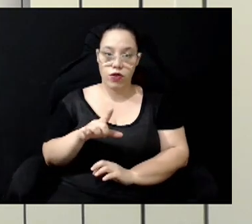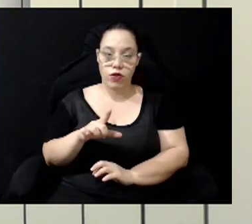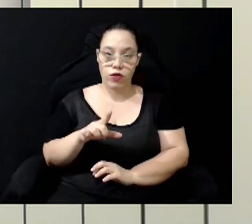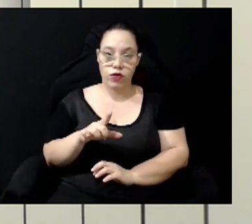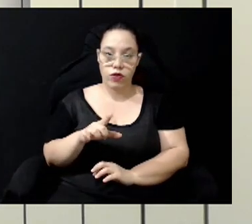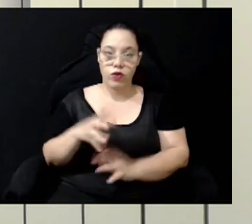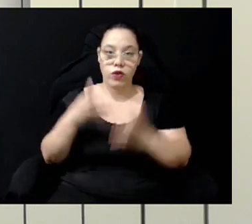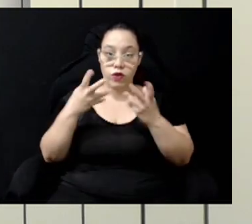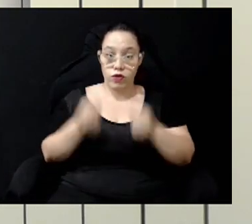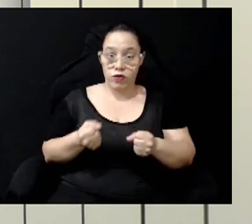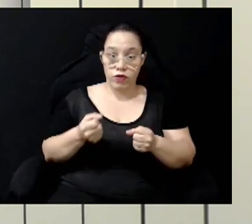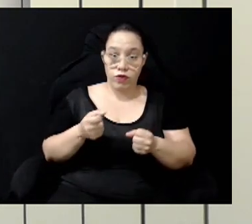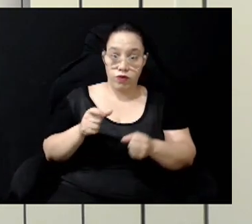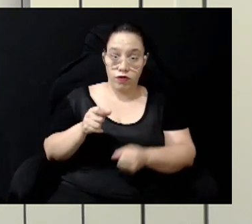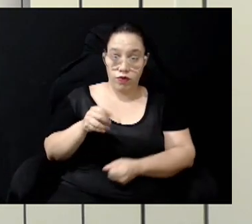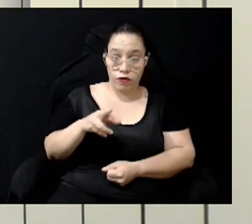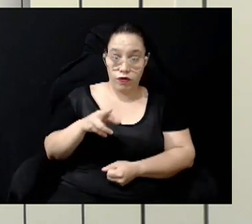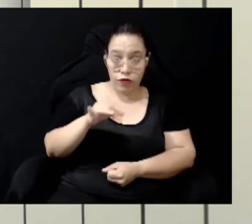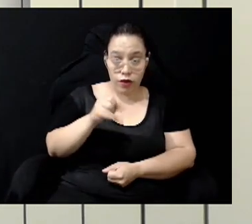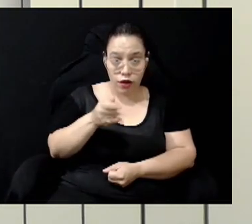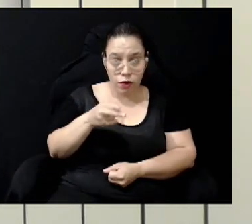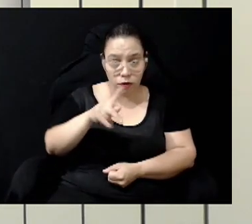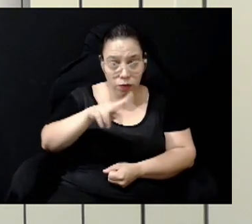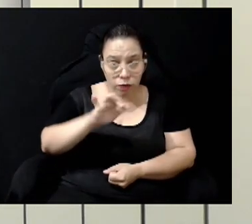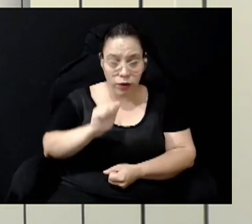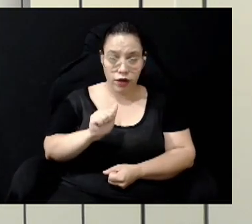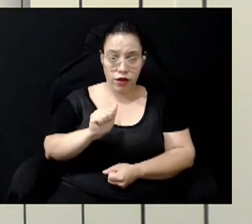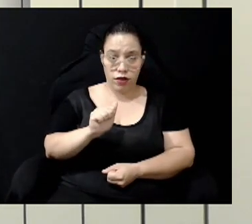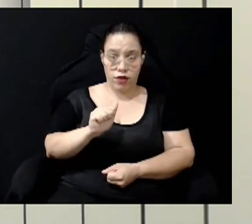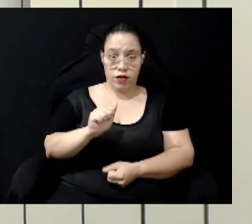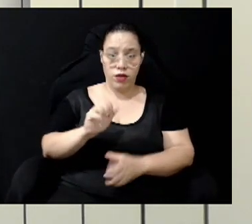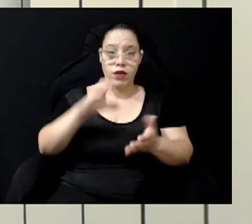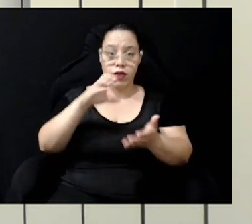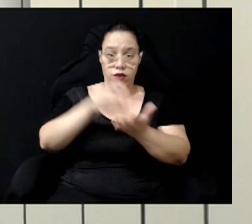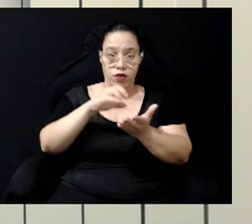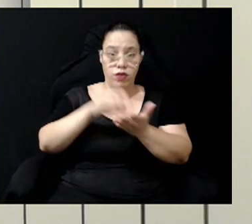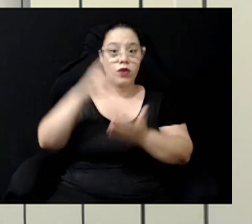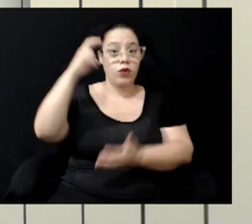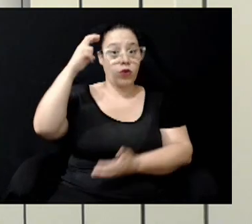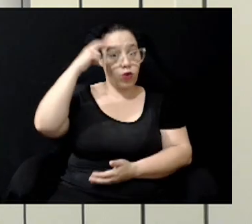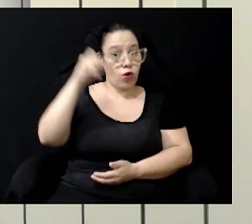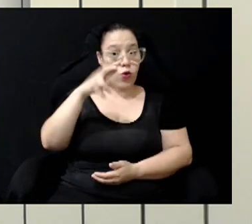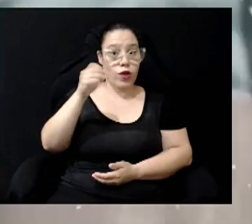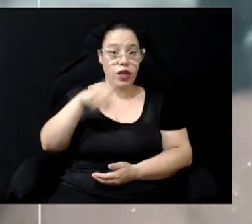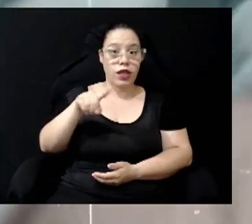tampinhas plásticas em prol do Centro Cultural Louis Braille.